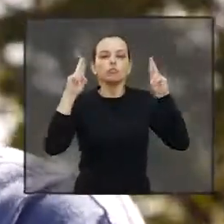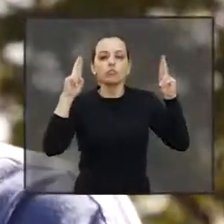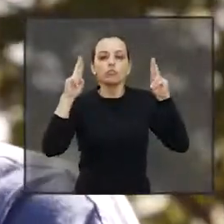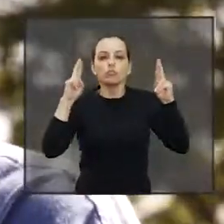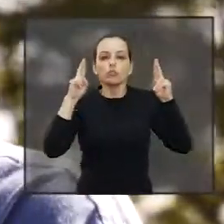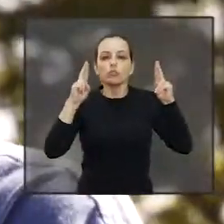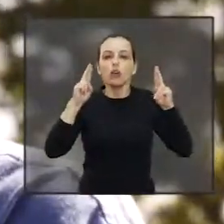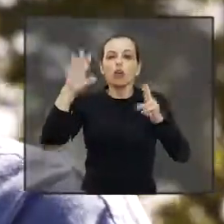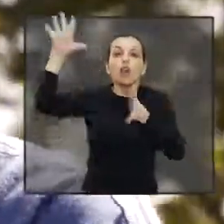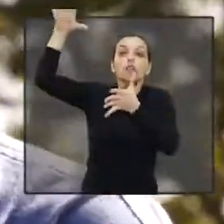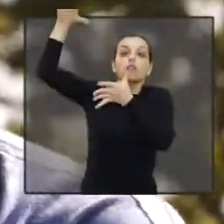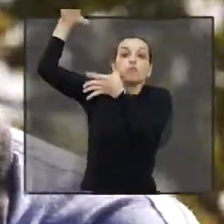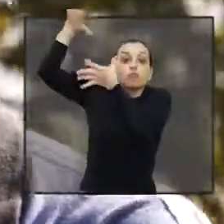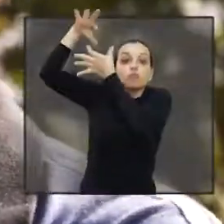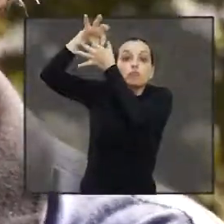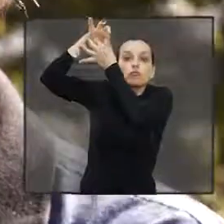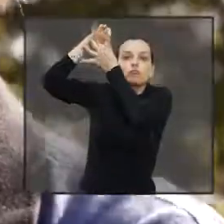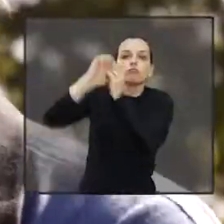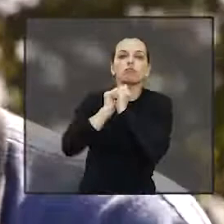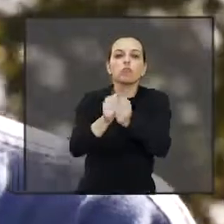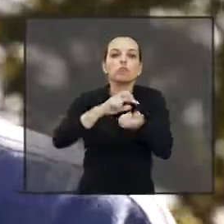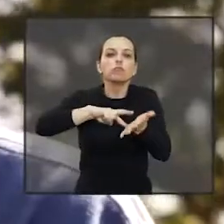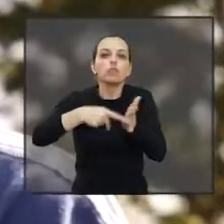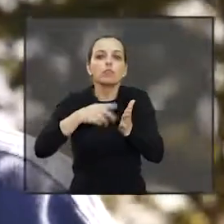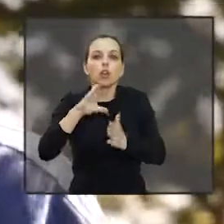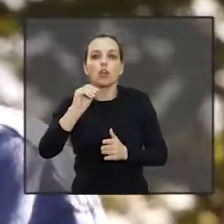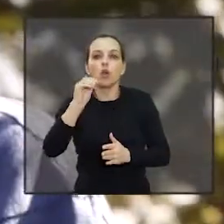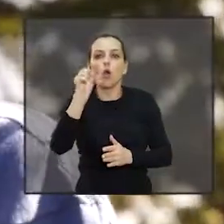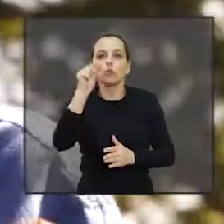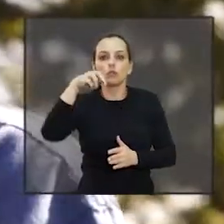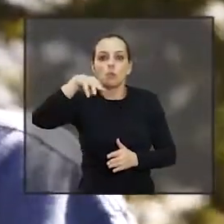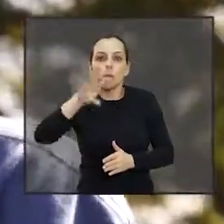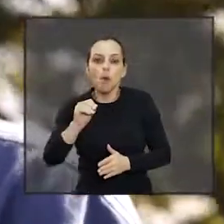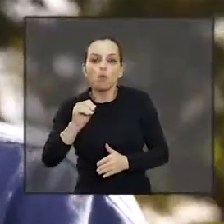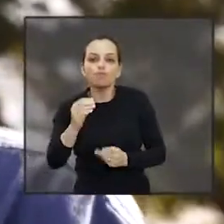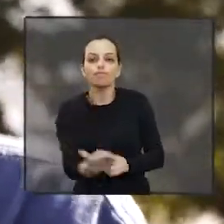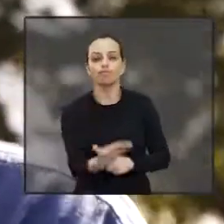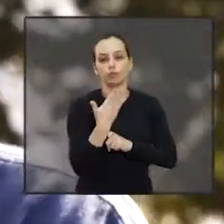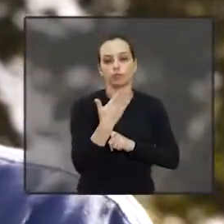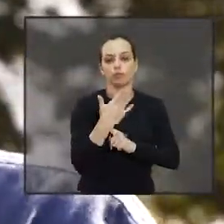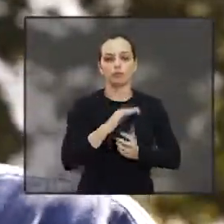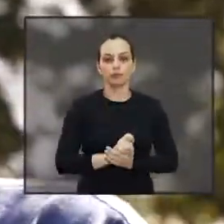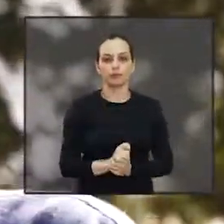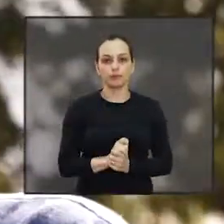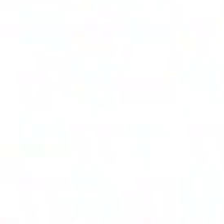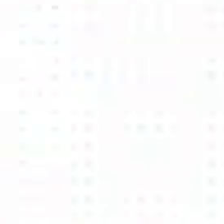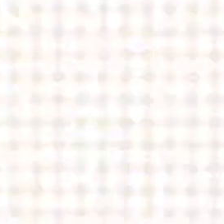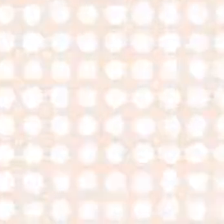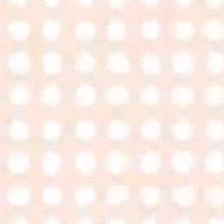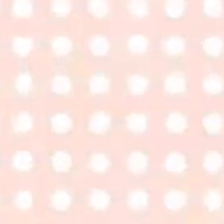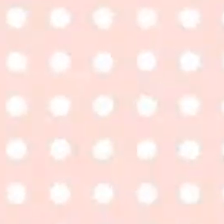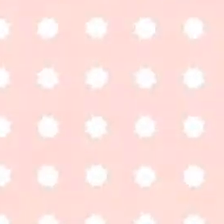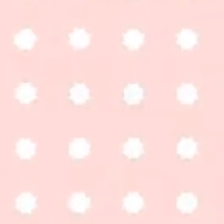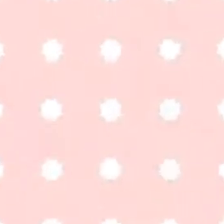poderosa continue minha aliada, ou seja, que o cosmo continue conspirando a meu favor.